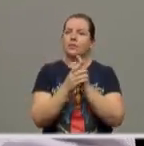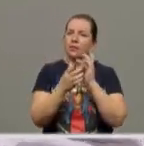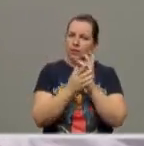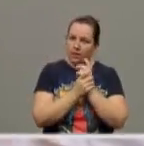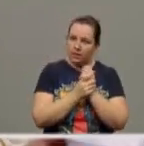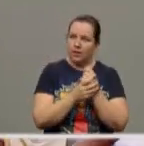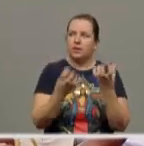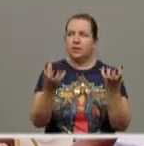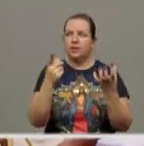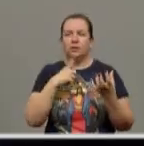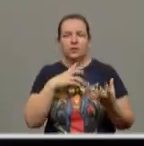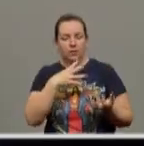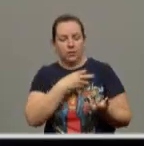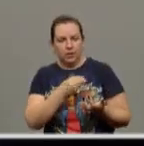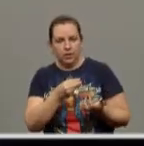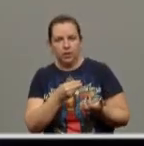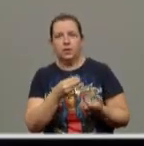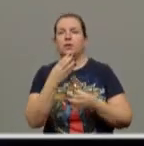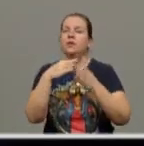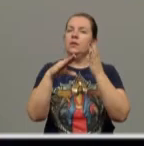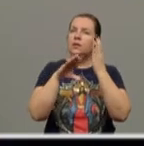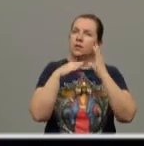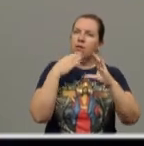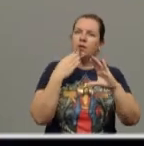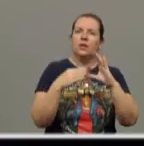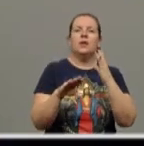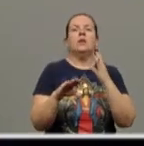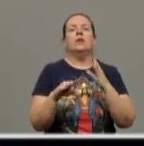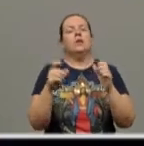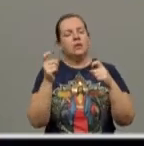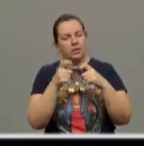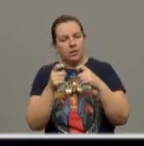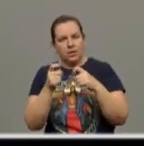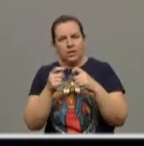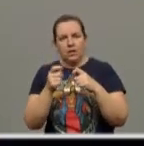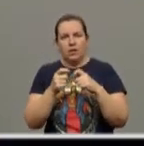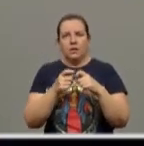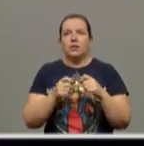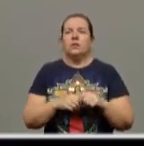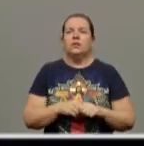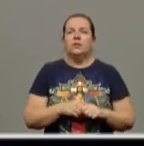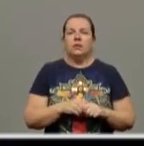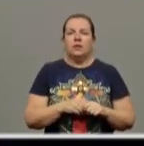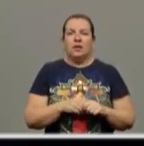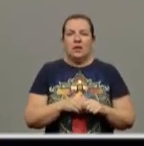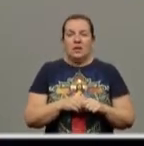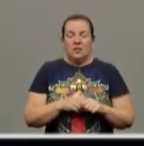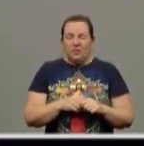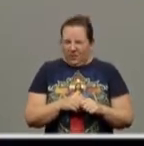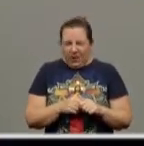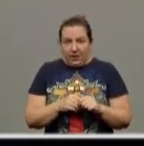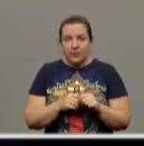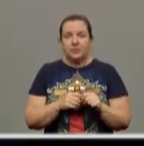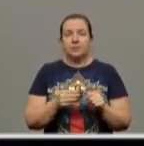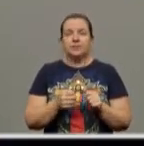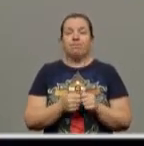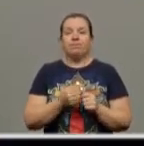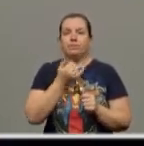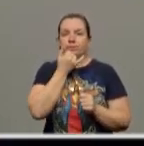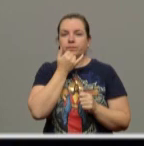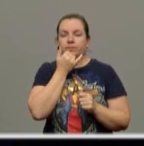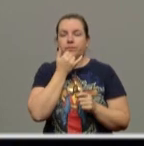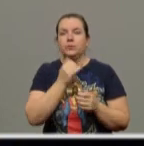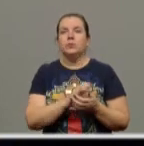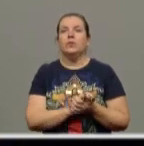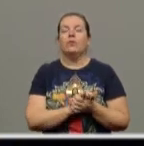queria ser cantor, queria ser... médico, e queria ser presidente da república, e olha aqui